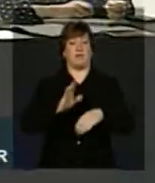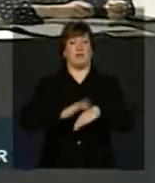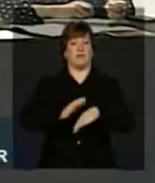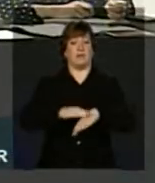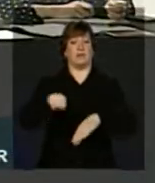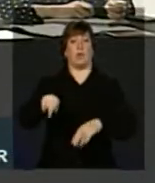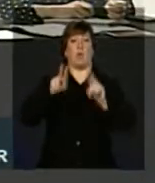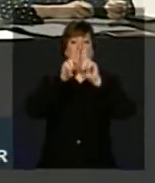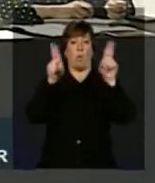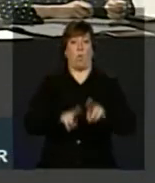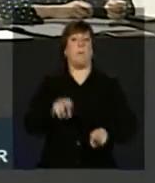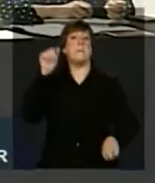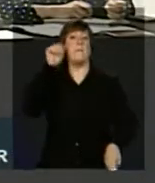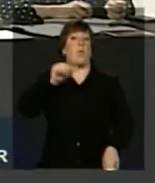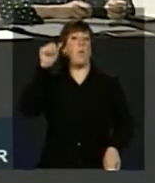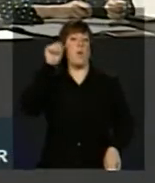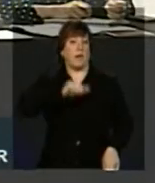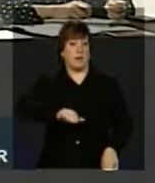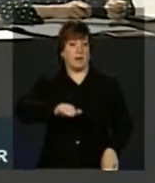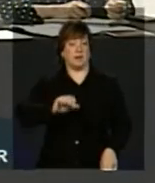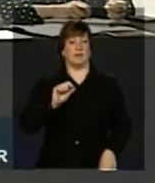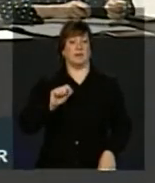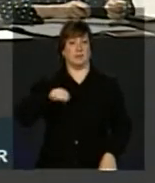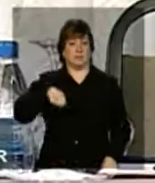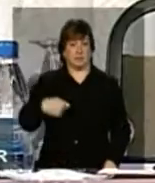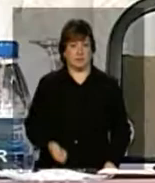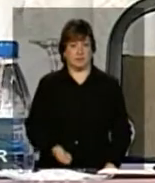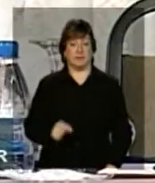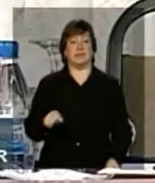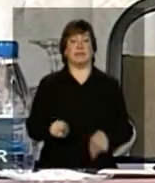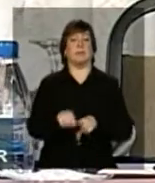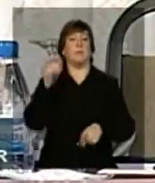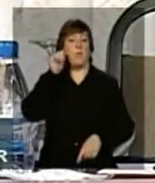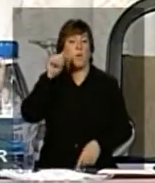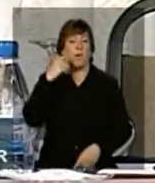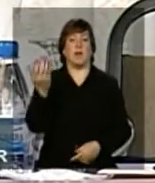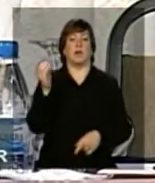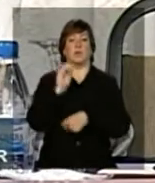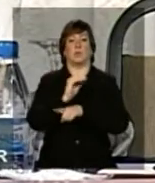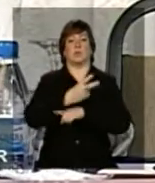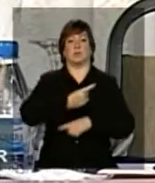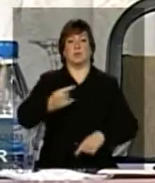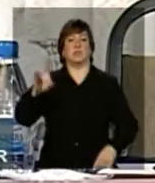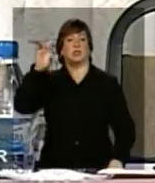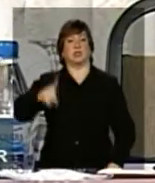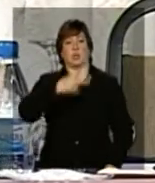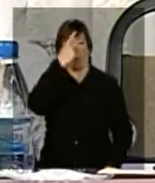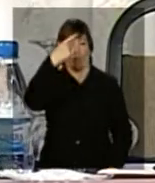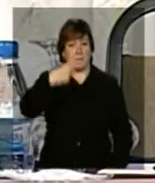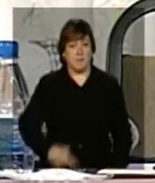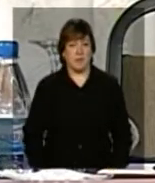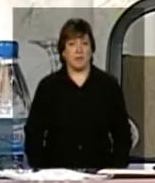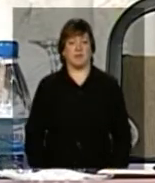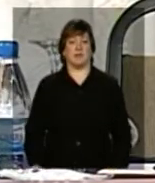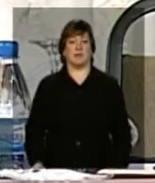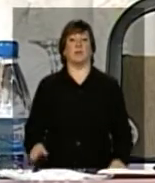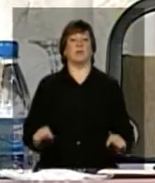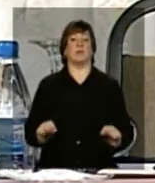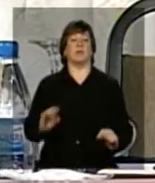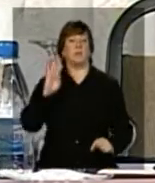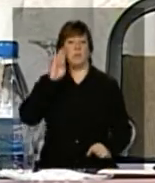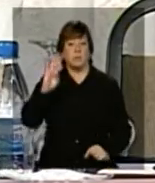Mulher, né, sobre mulher, sustentabilidade e direitos humanos, onde,